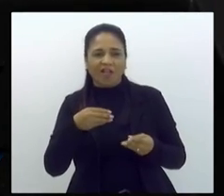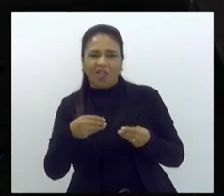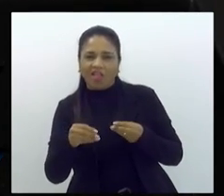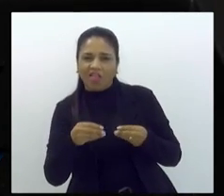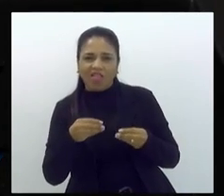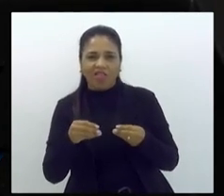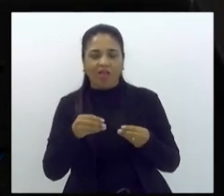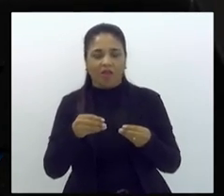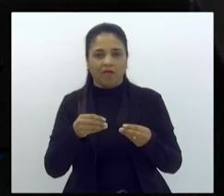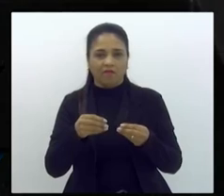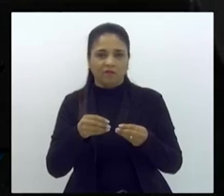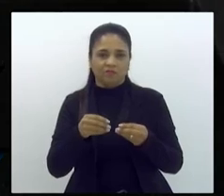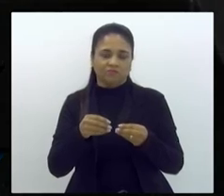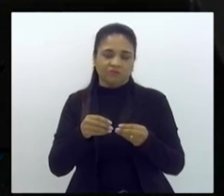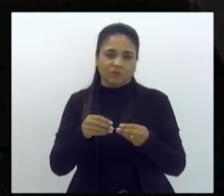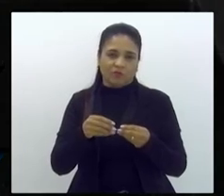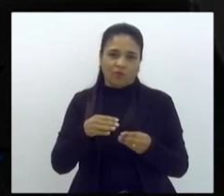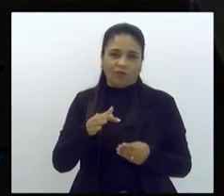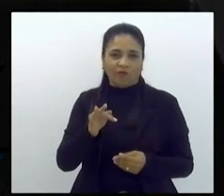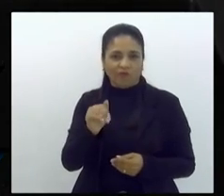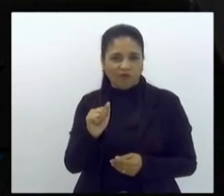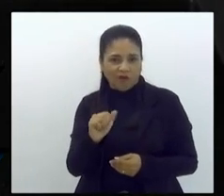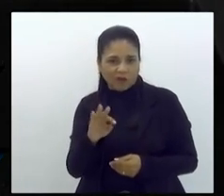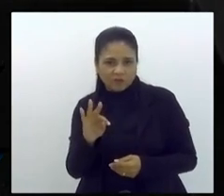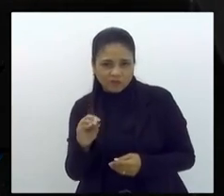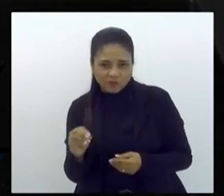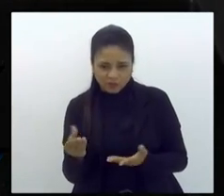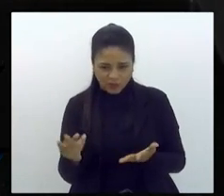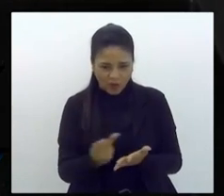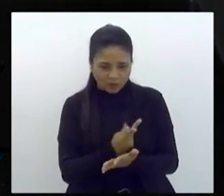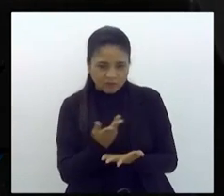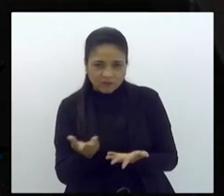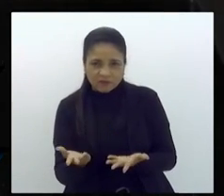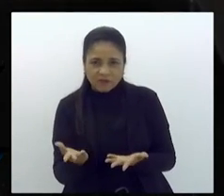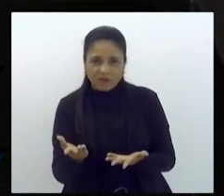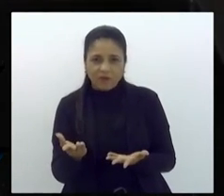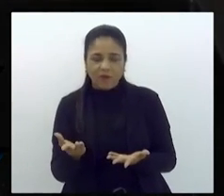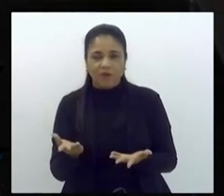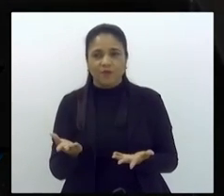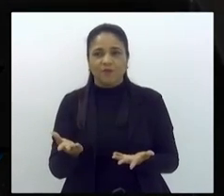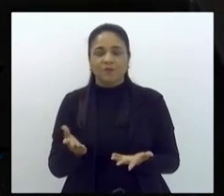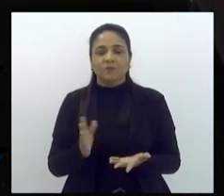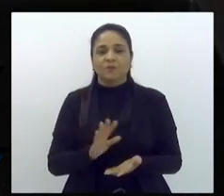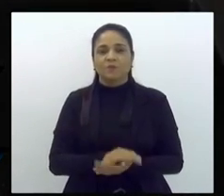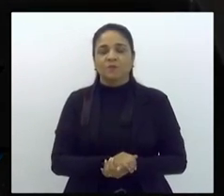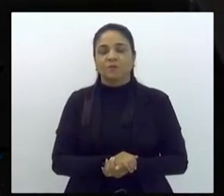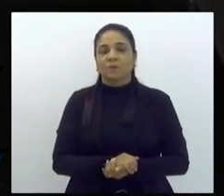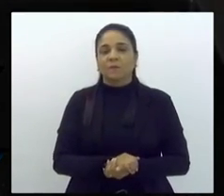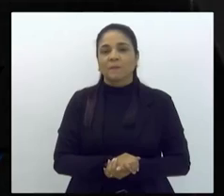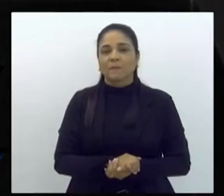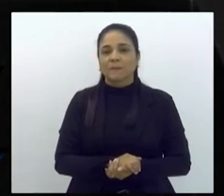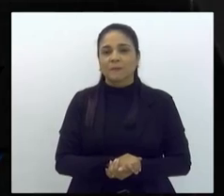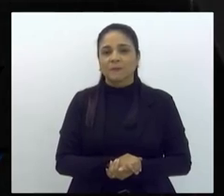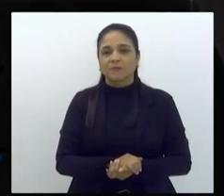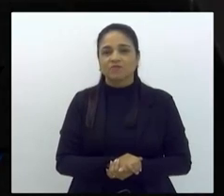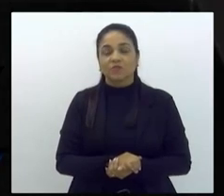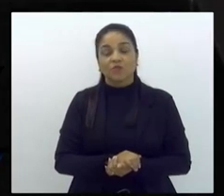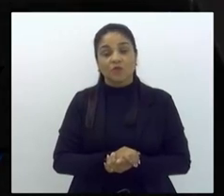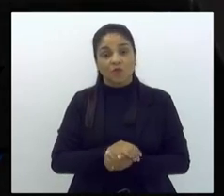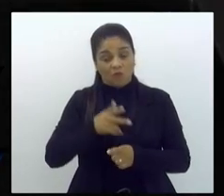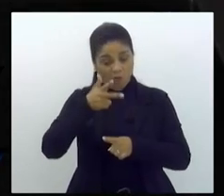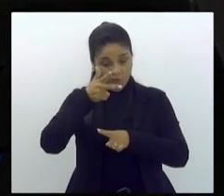fato se é que lhe aconteceu Chegaram alguns citar dessa forma o vídeo